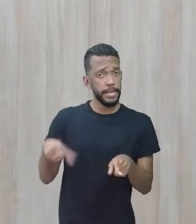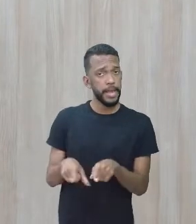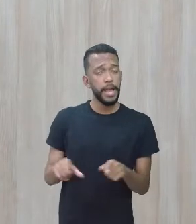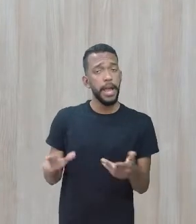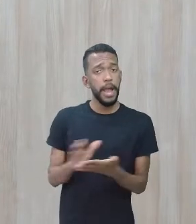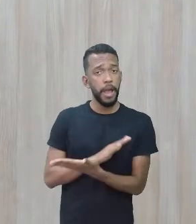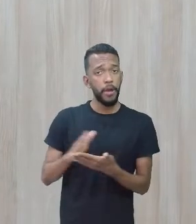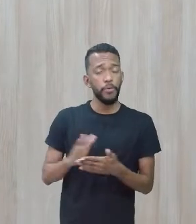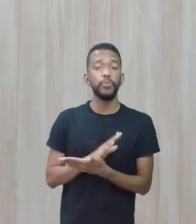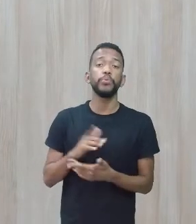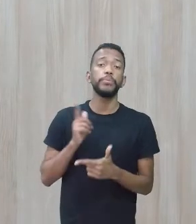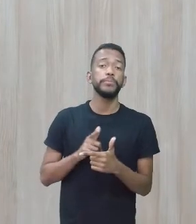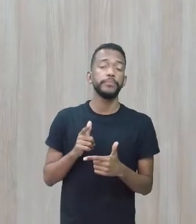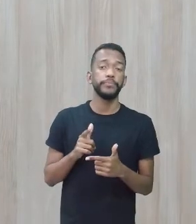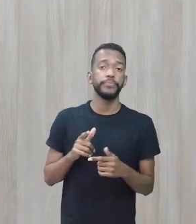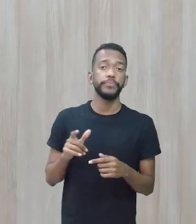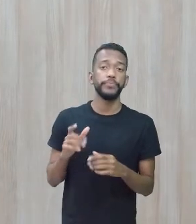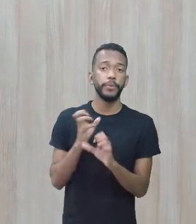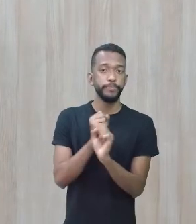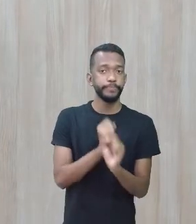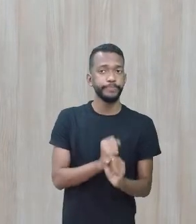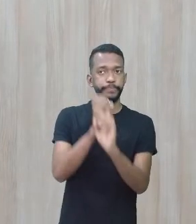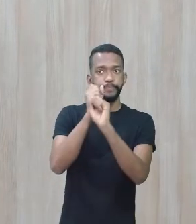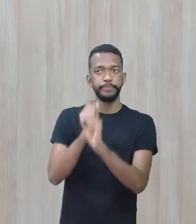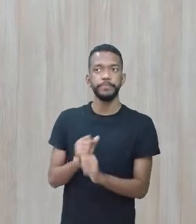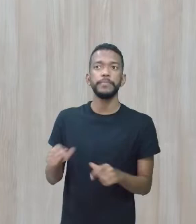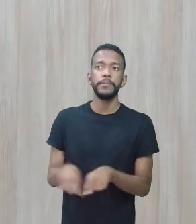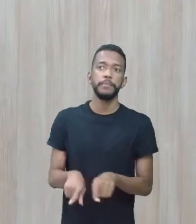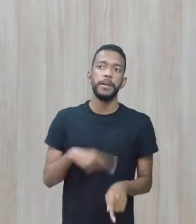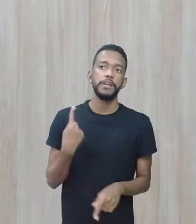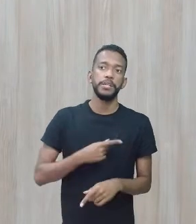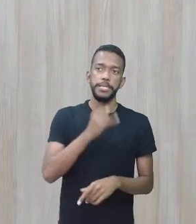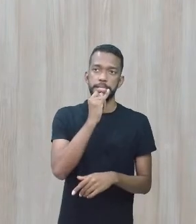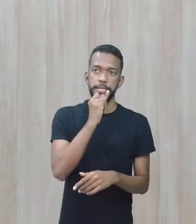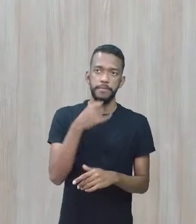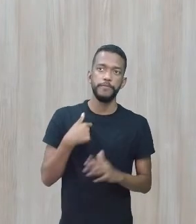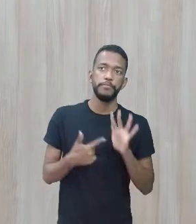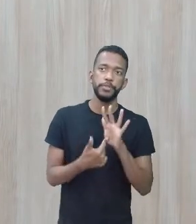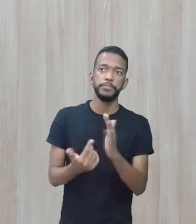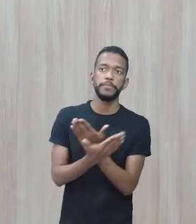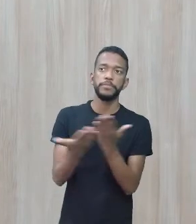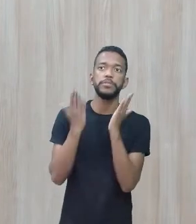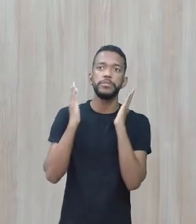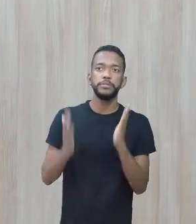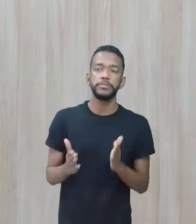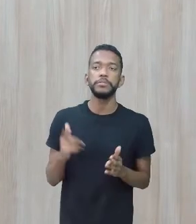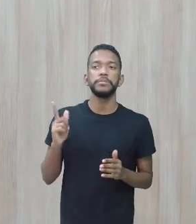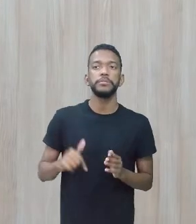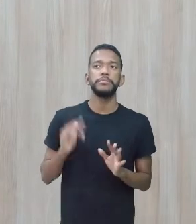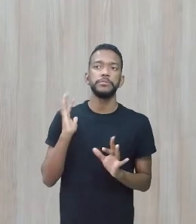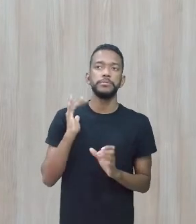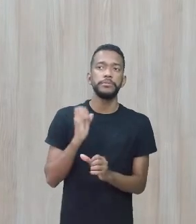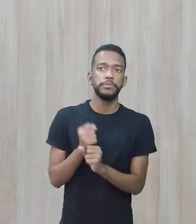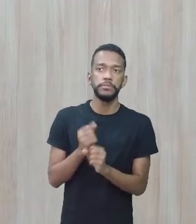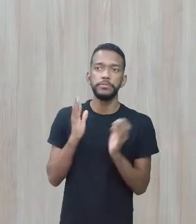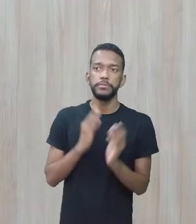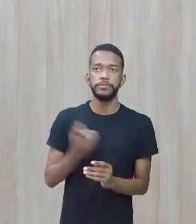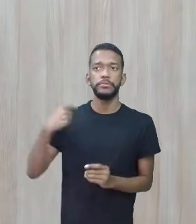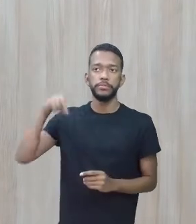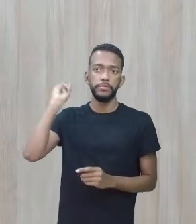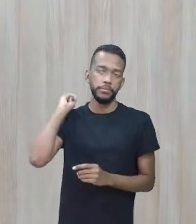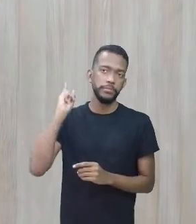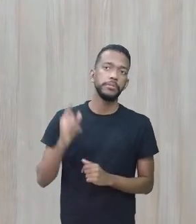E essas operações são dadas através desses exemplos que a gente vai trazer aqui, resgatando as ideias que a gente teve na